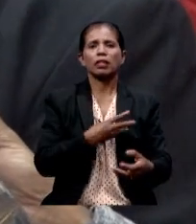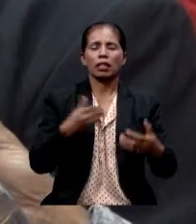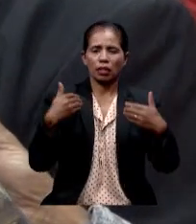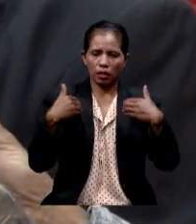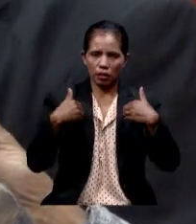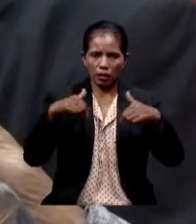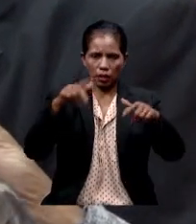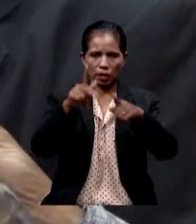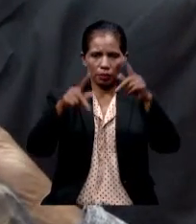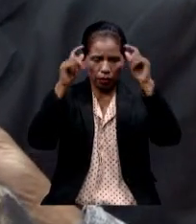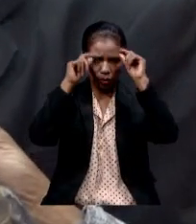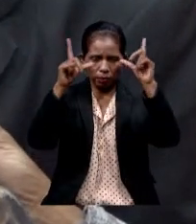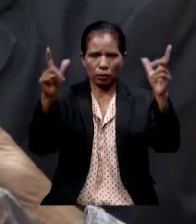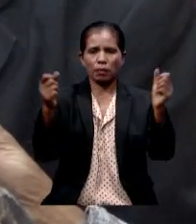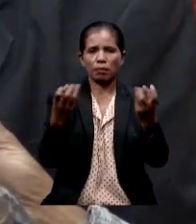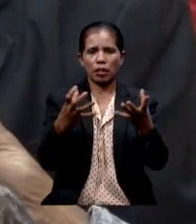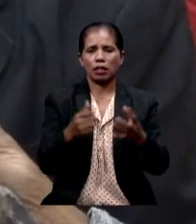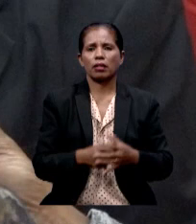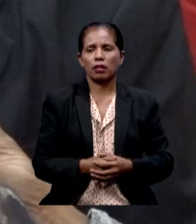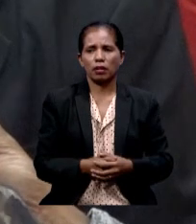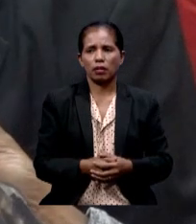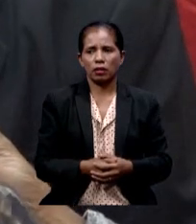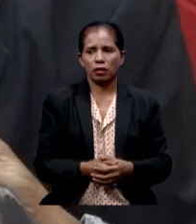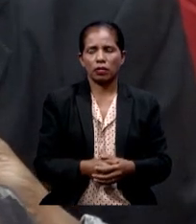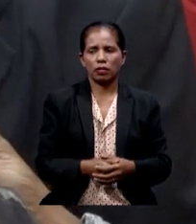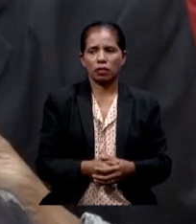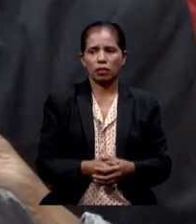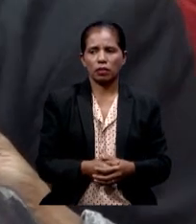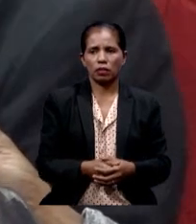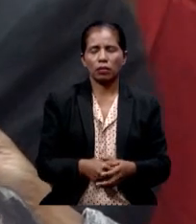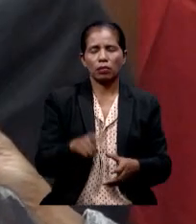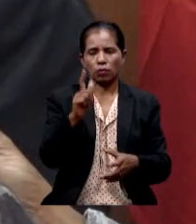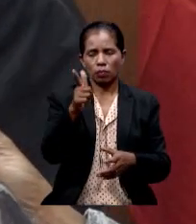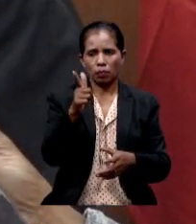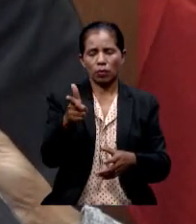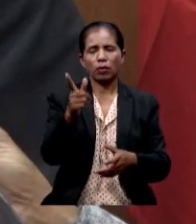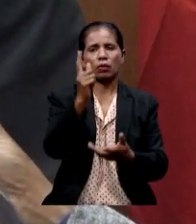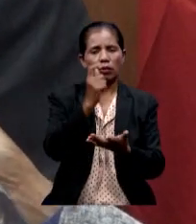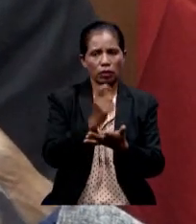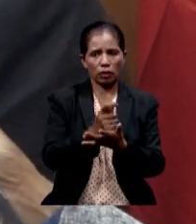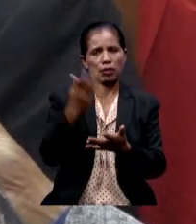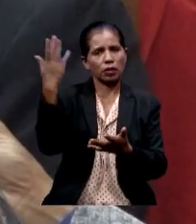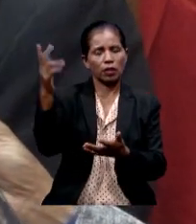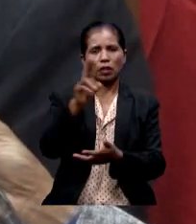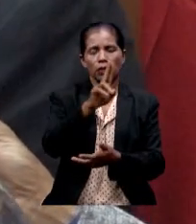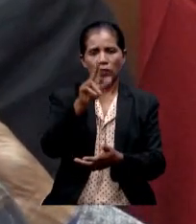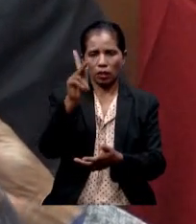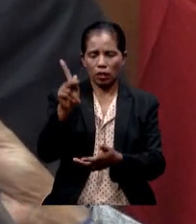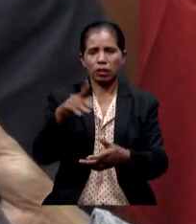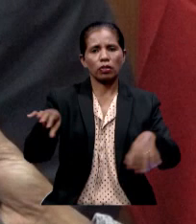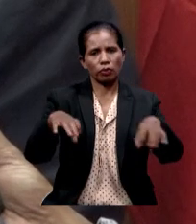de Timor-Leste, Rio, Rihun, Ruanulu, Maca e o que é no bar, serviço é lá